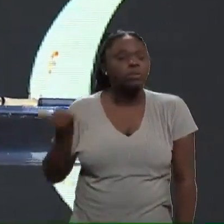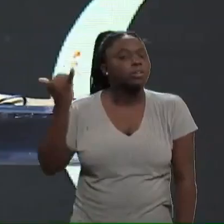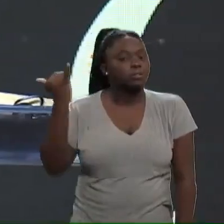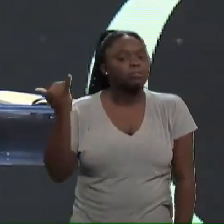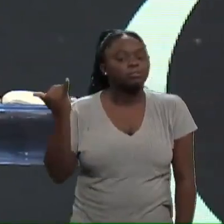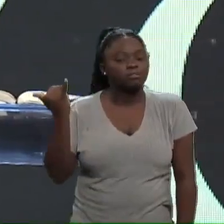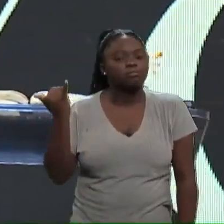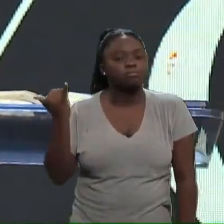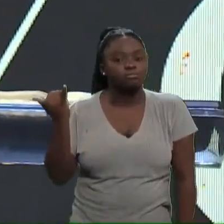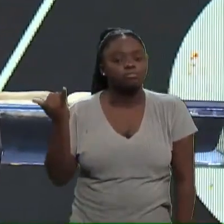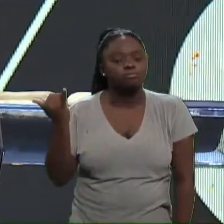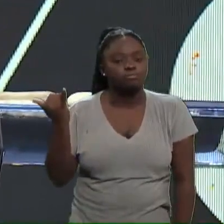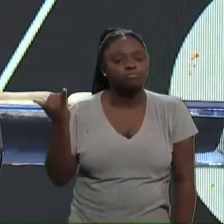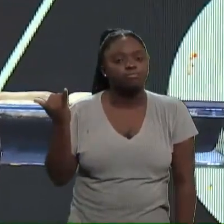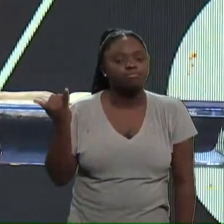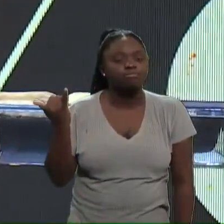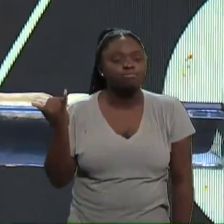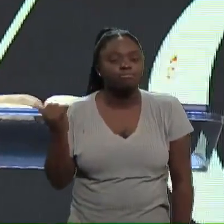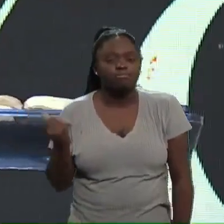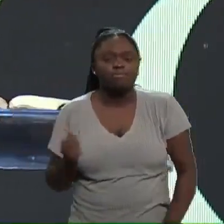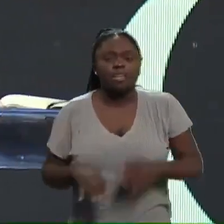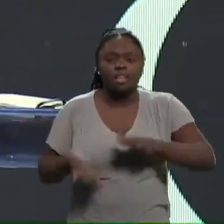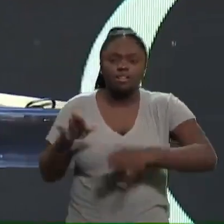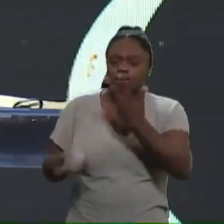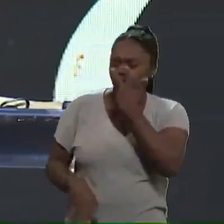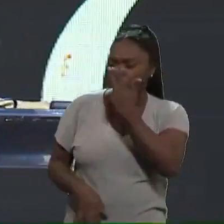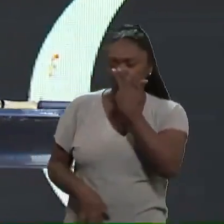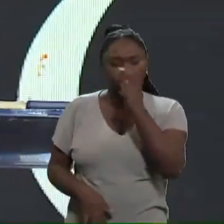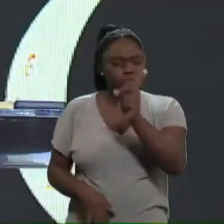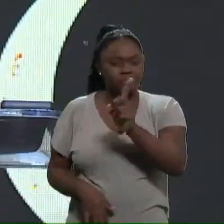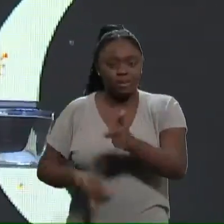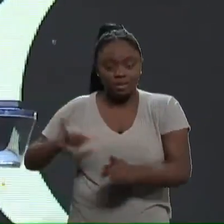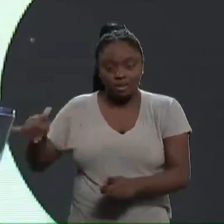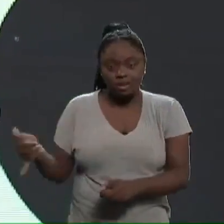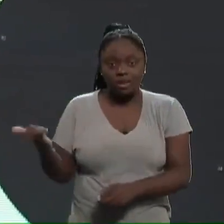mesmo que elas não tenham aparência de oportunidade.